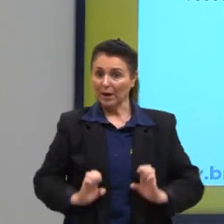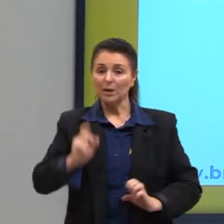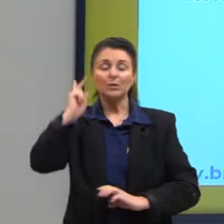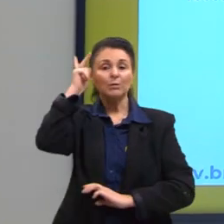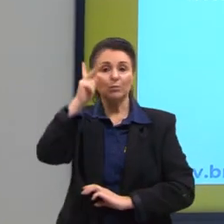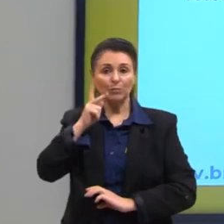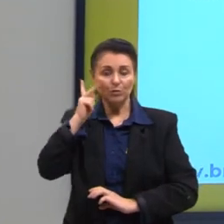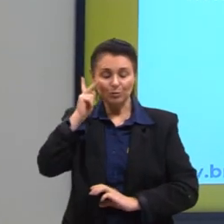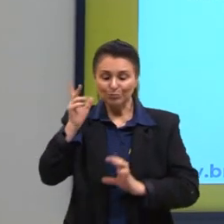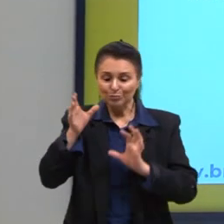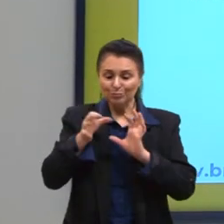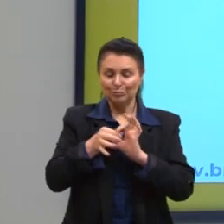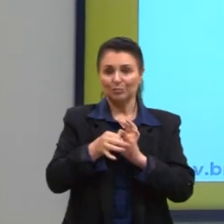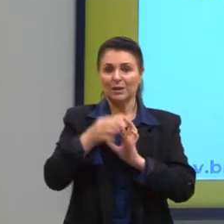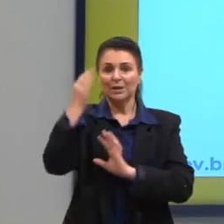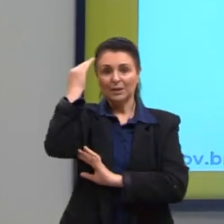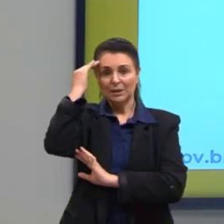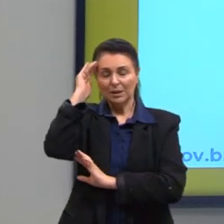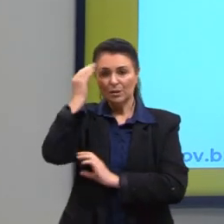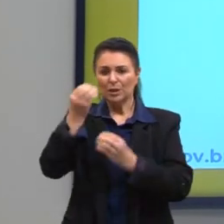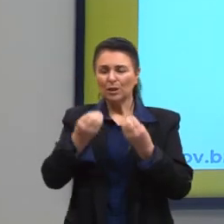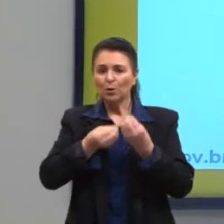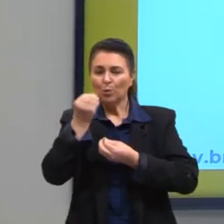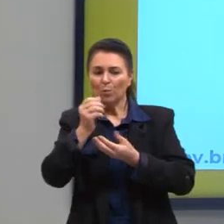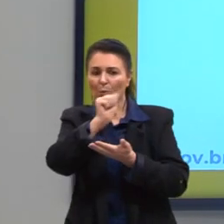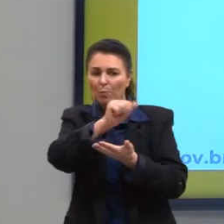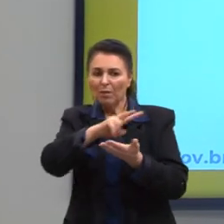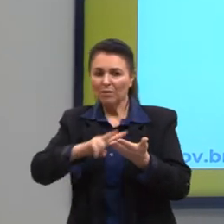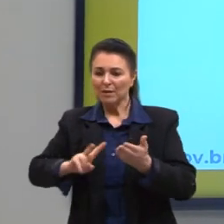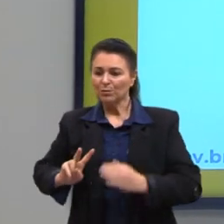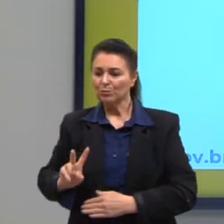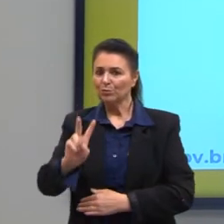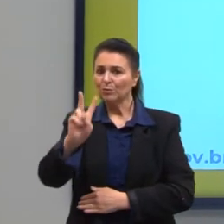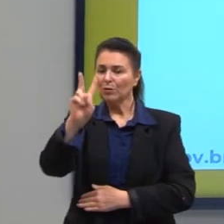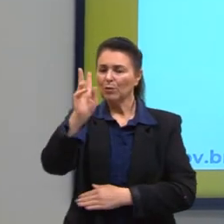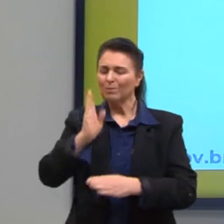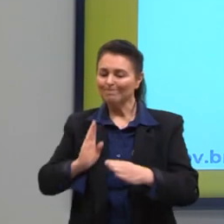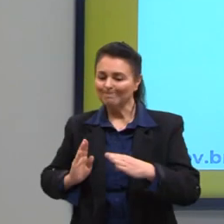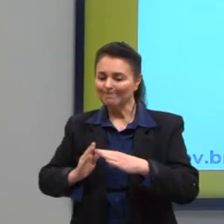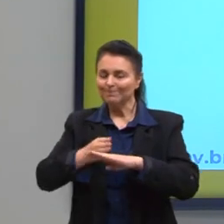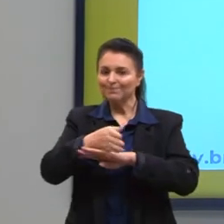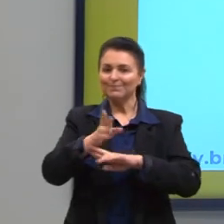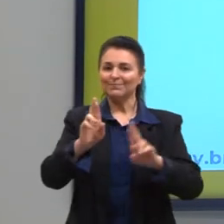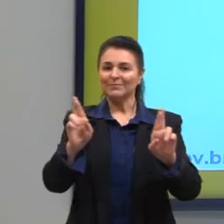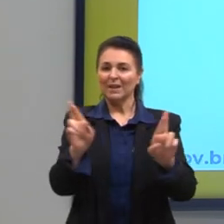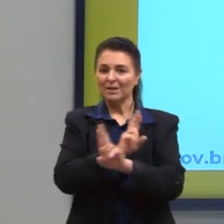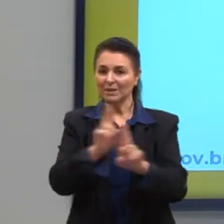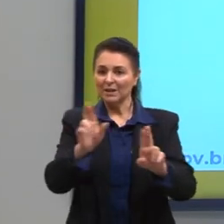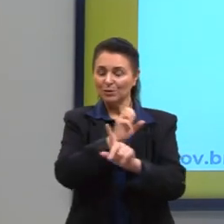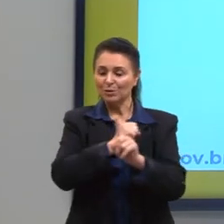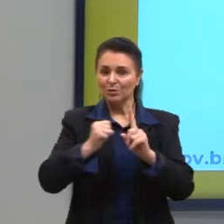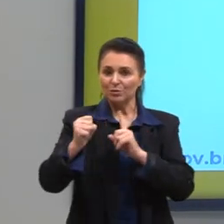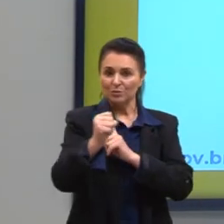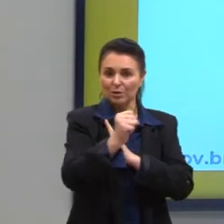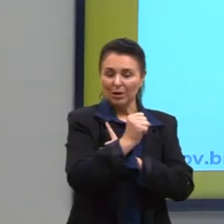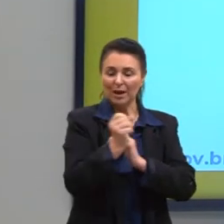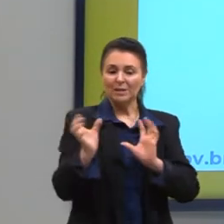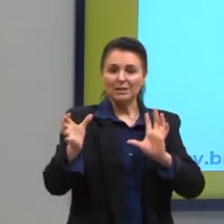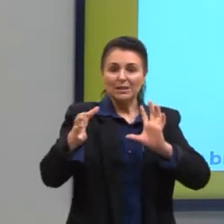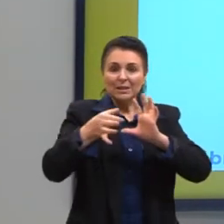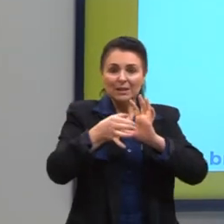política entendida esta como área de avaliação dos valores que atravessam as relações sociais e